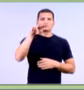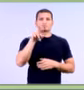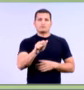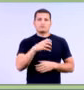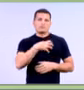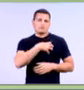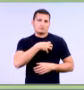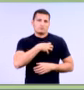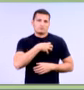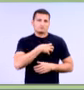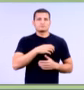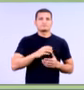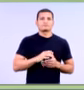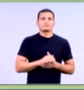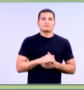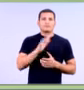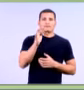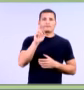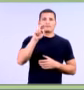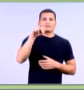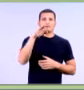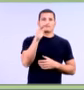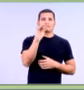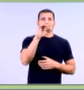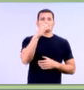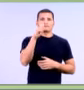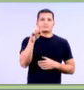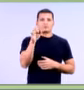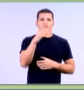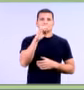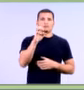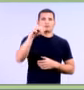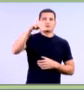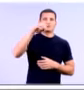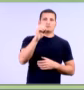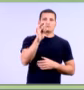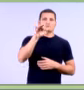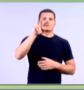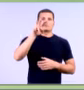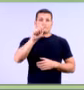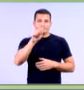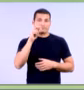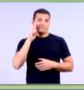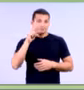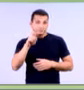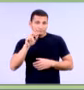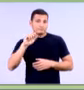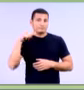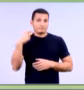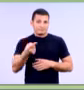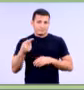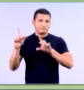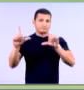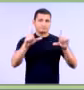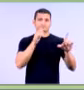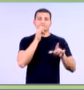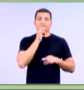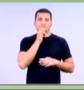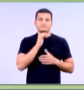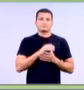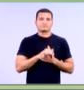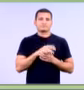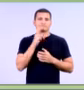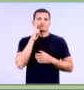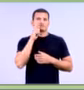emotiva. Função emotiva. Vejamos aqui o próximo exemplo. Olha só os